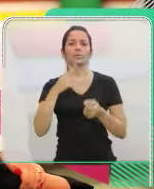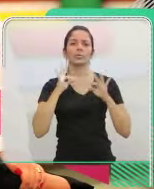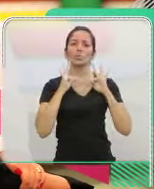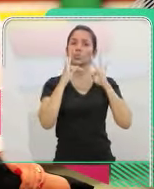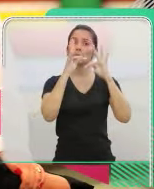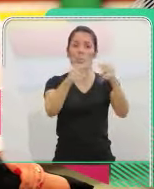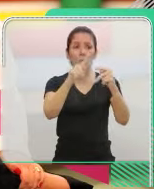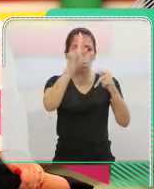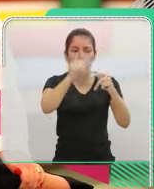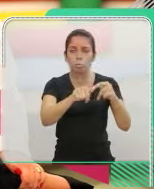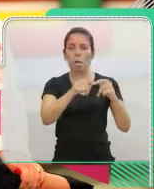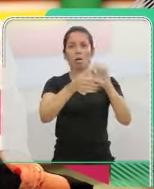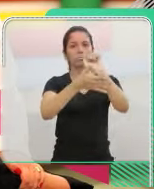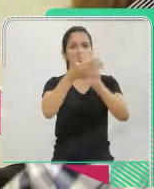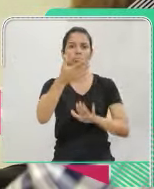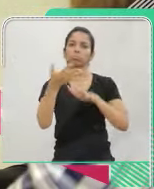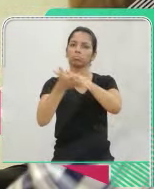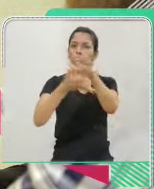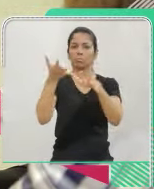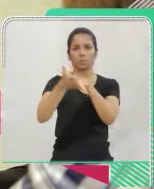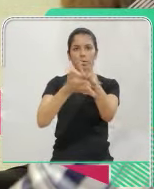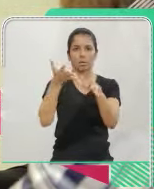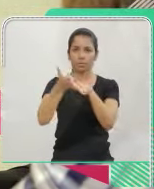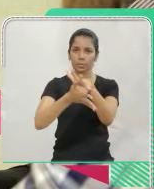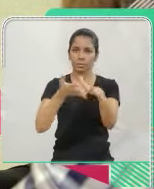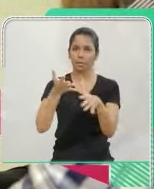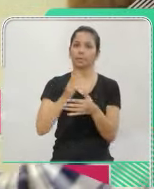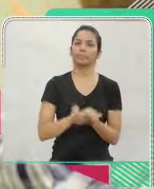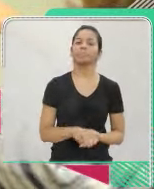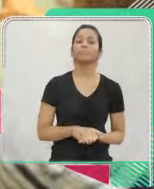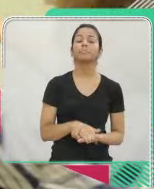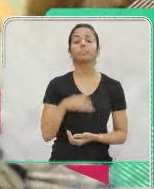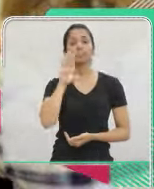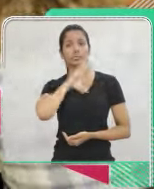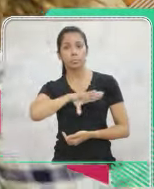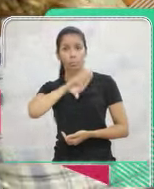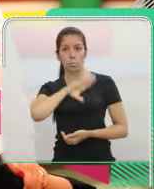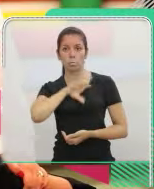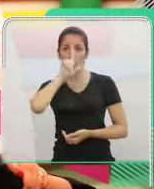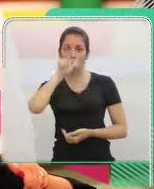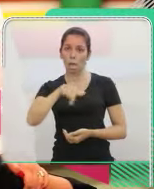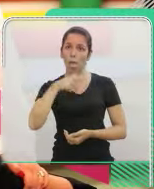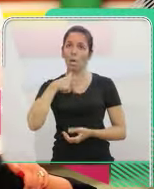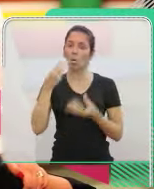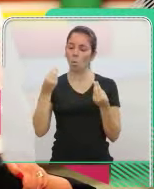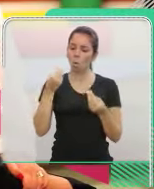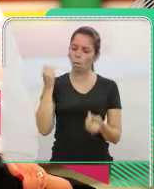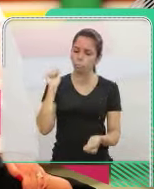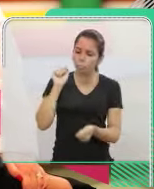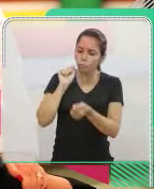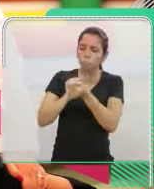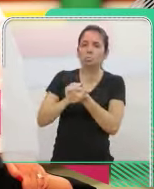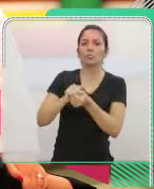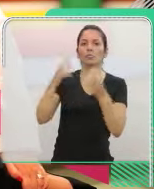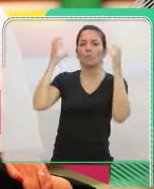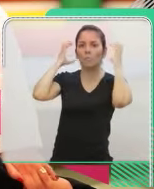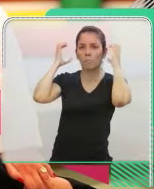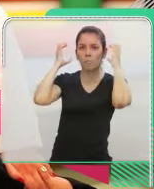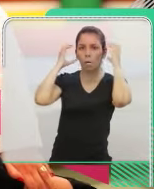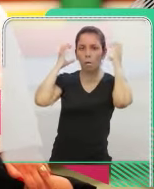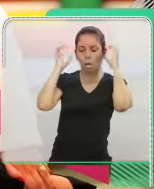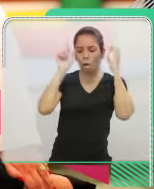crianças, e tudo isso é feito em língua de sinais. O português, ele é trabalhado